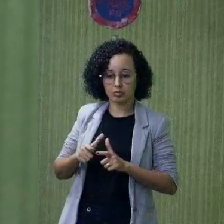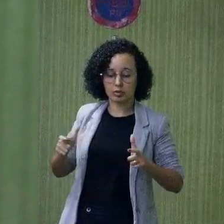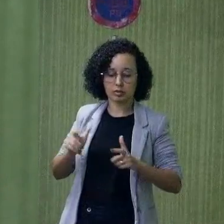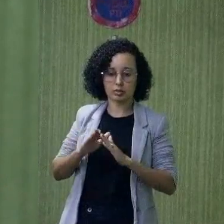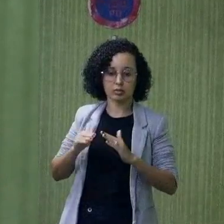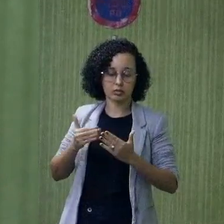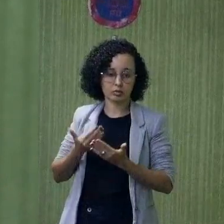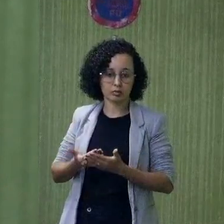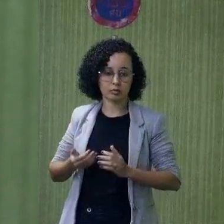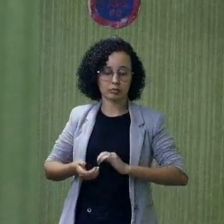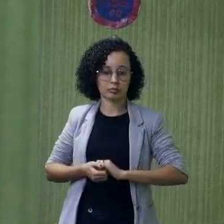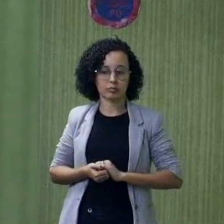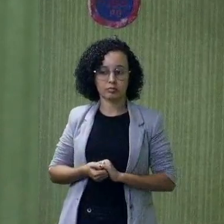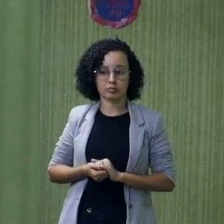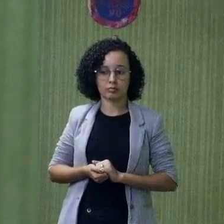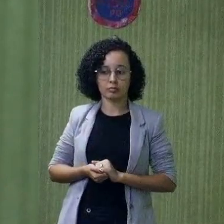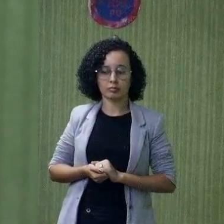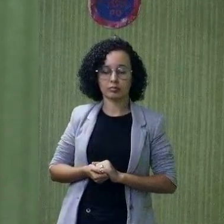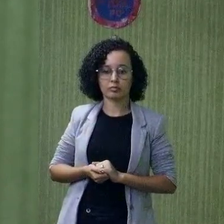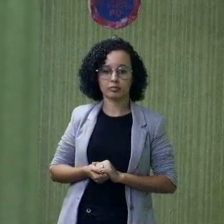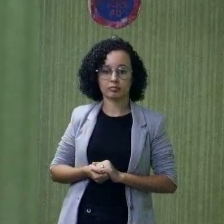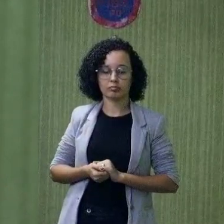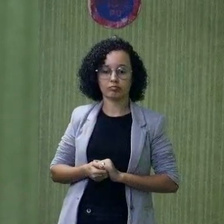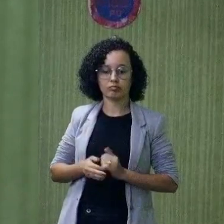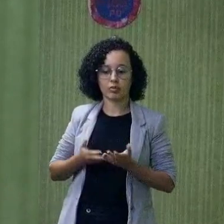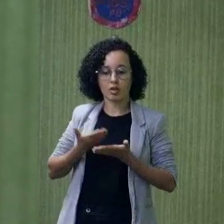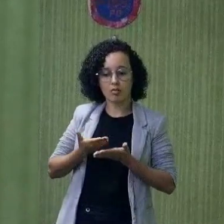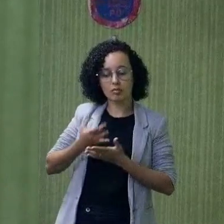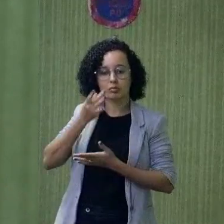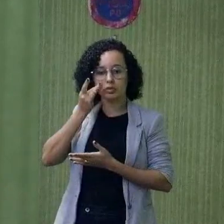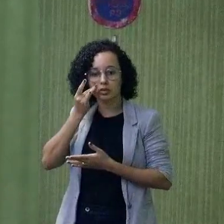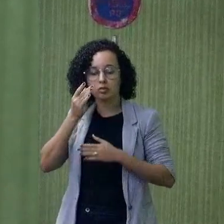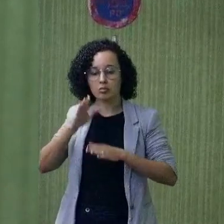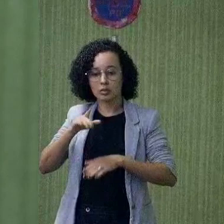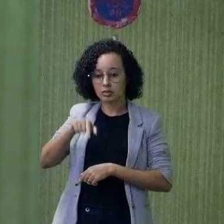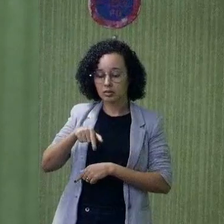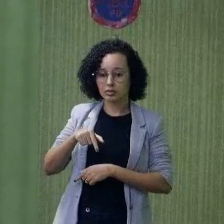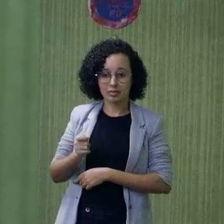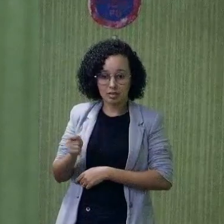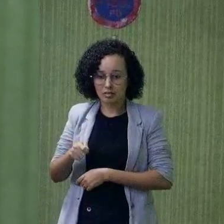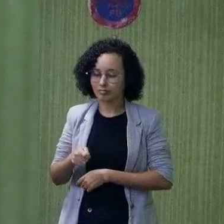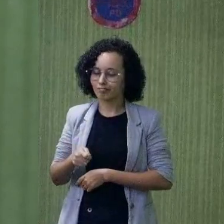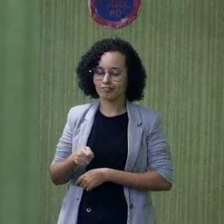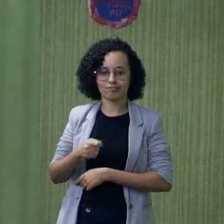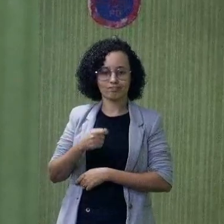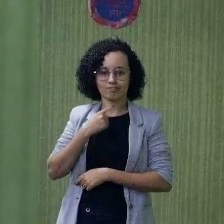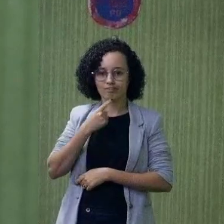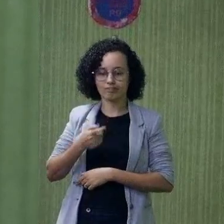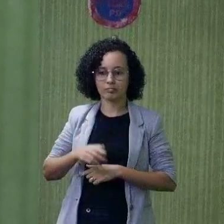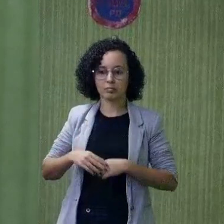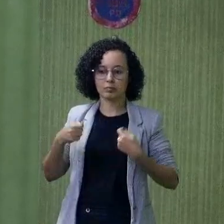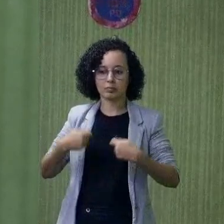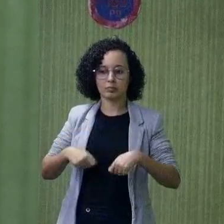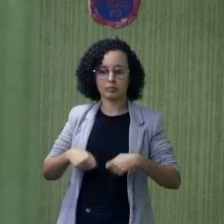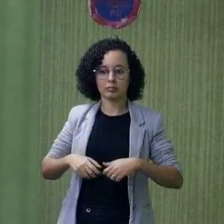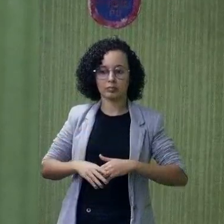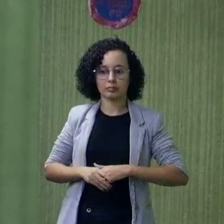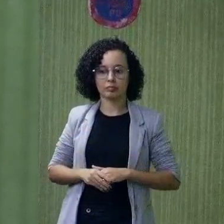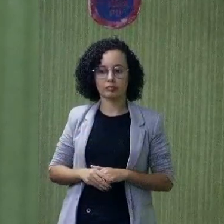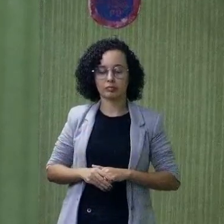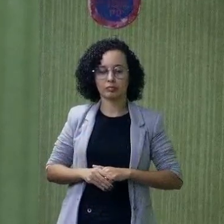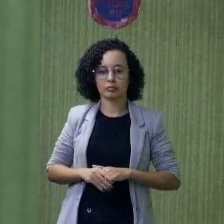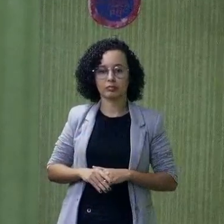realmente estarem com aula presencial Mas isso não é suficiente né Nós precisamos agora é